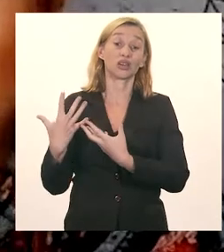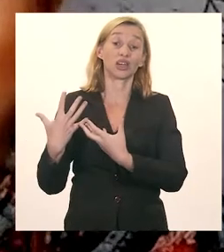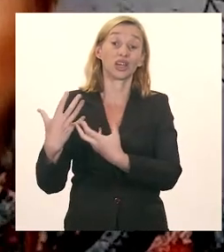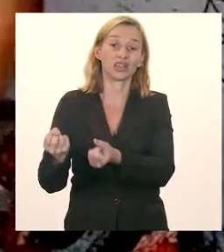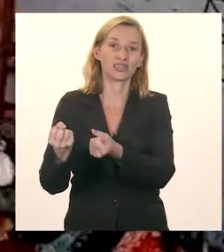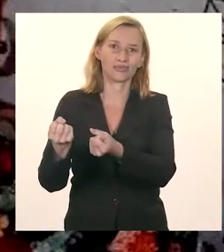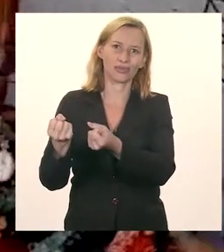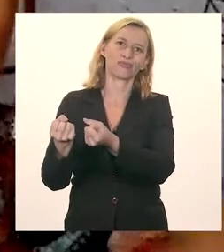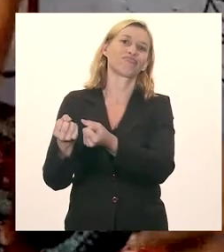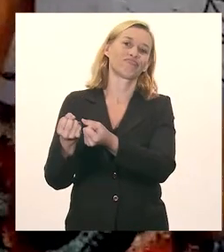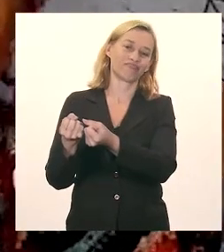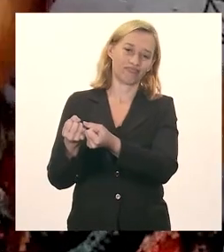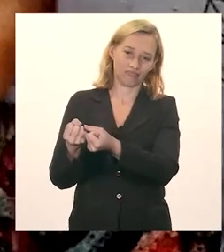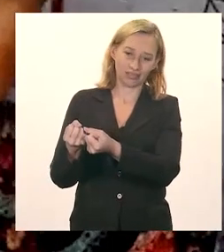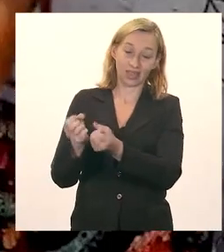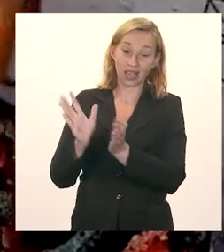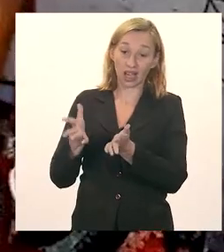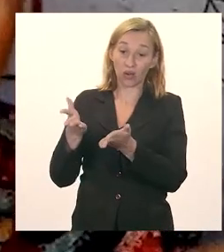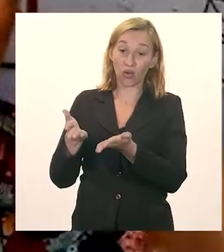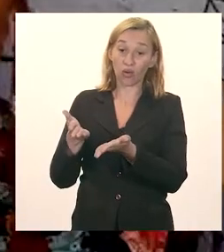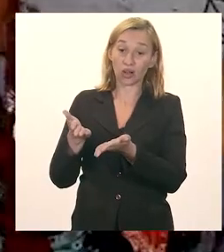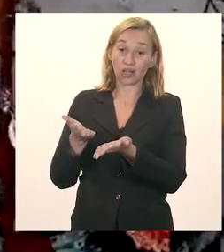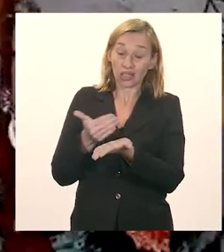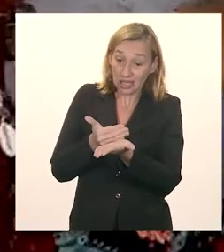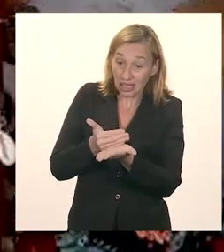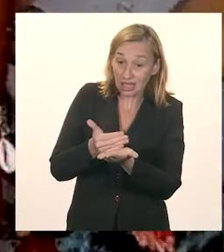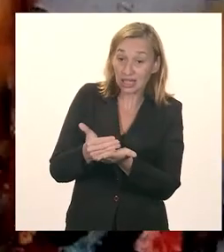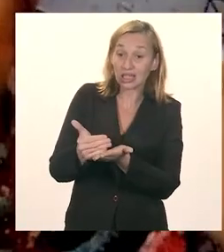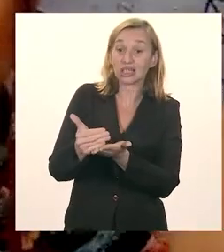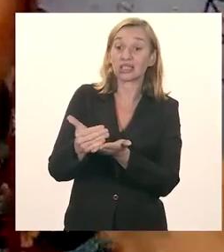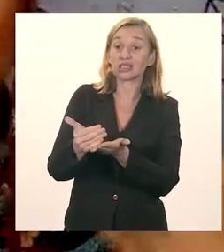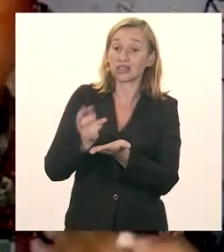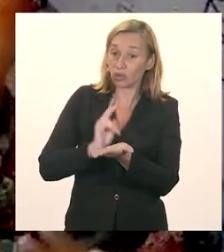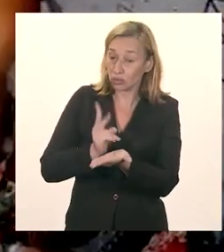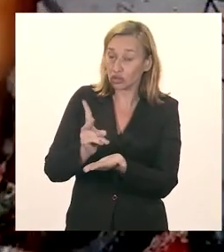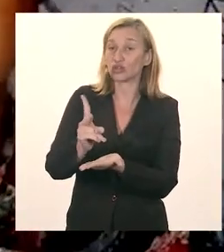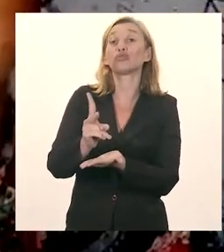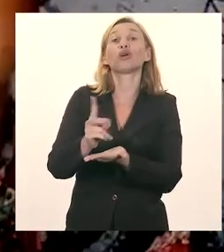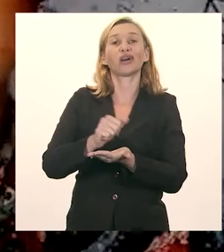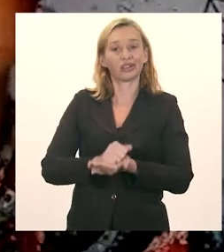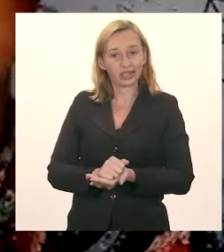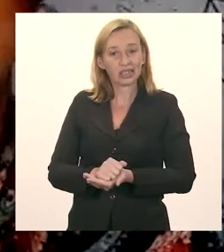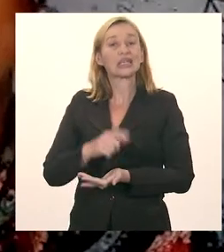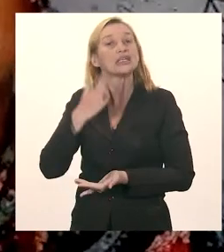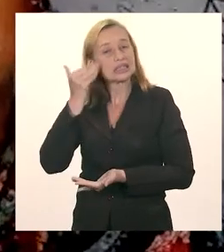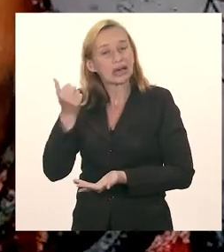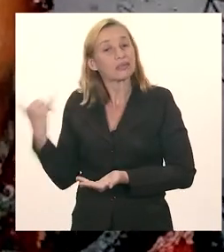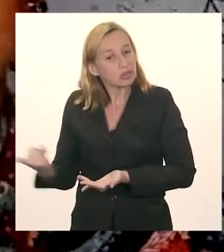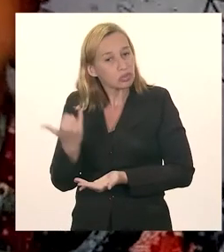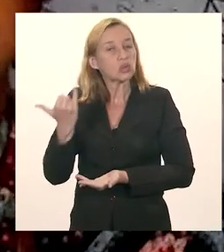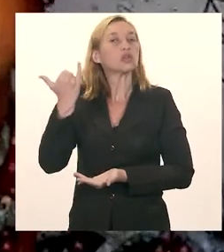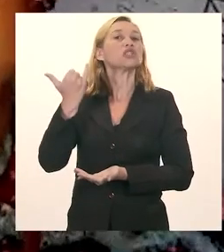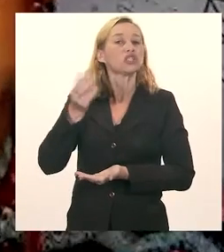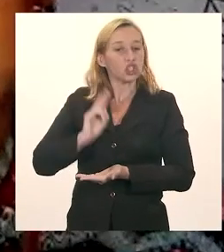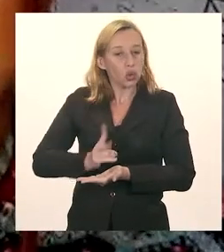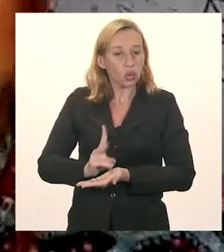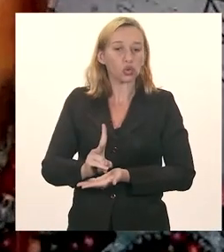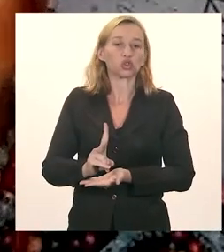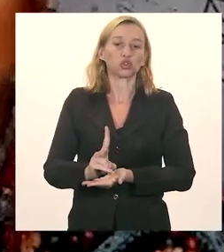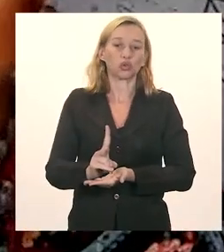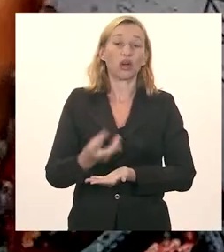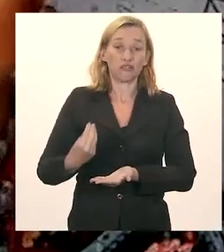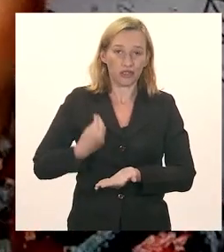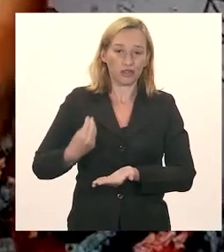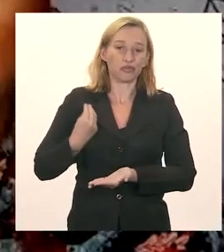eles receberam, foi passado dos pais deles, dos avós, e eles sabem da importância de